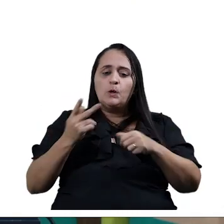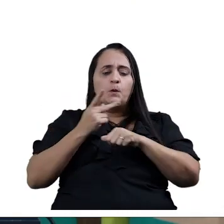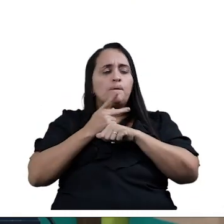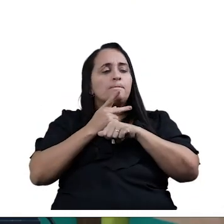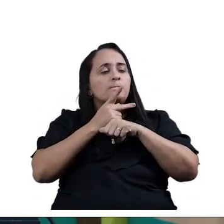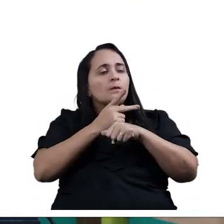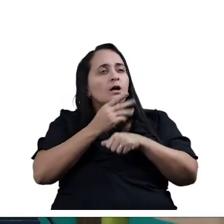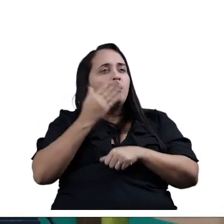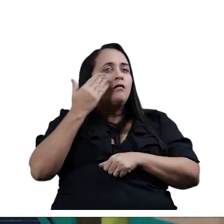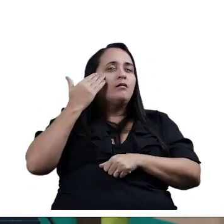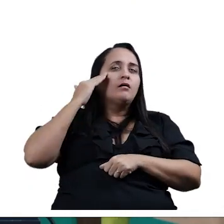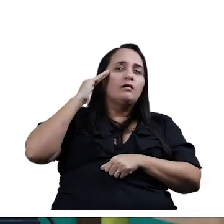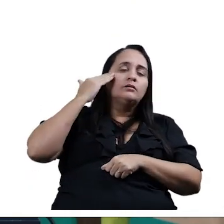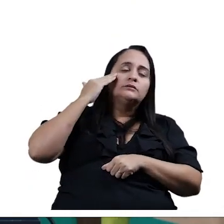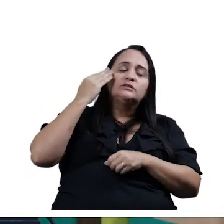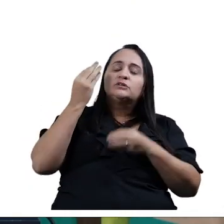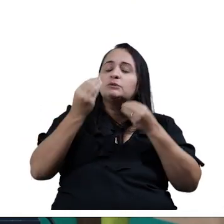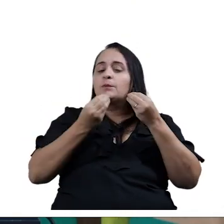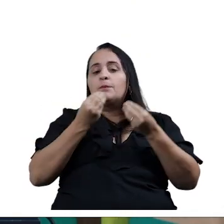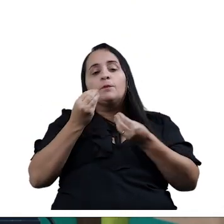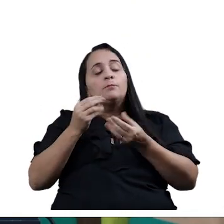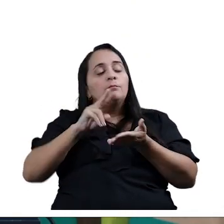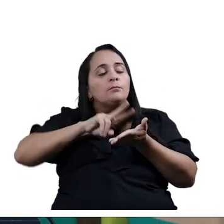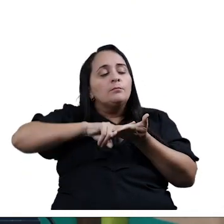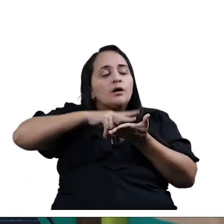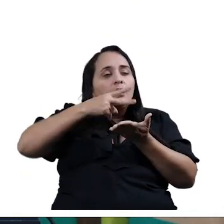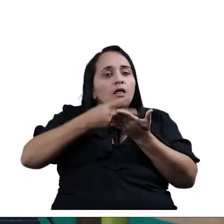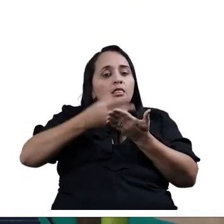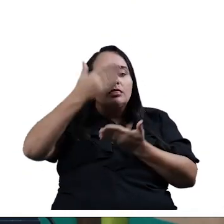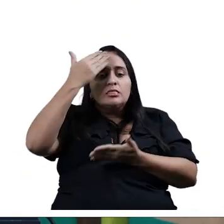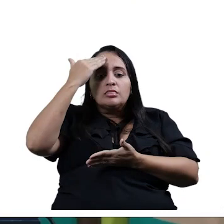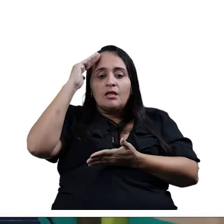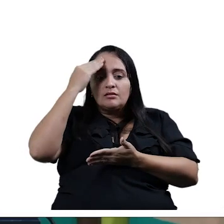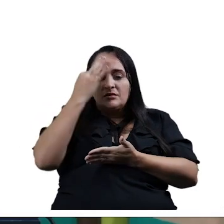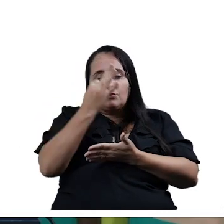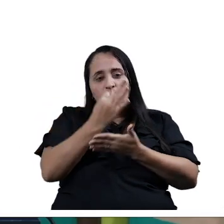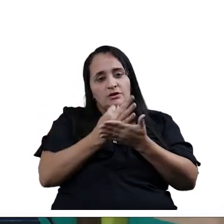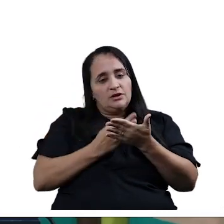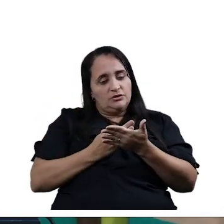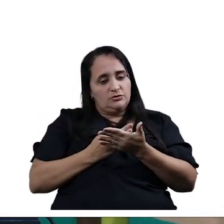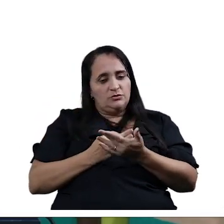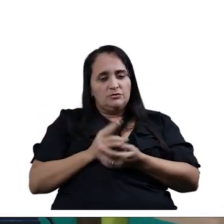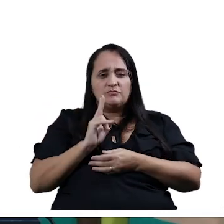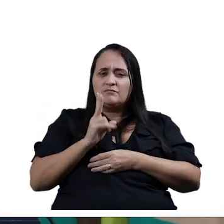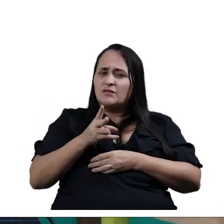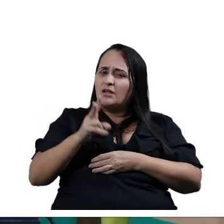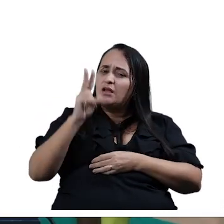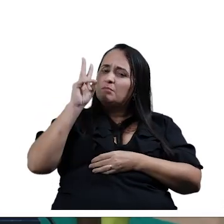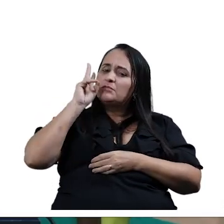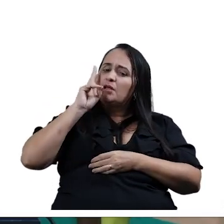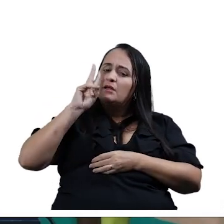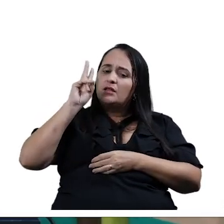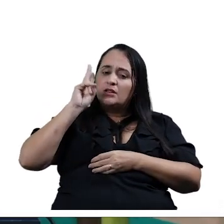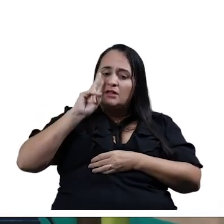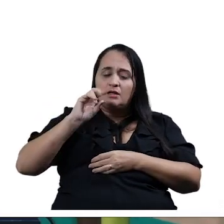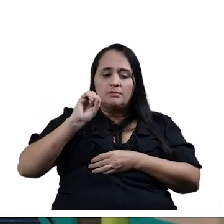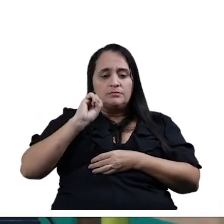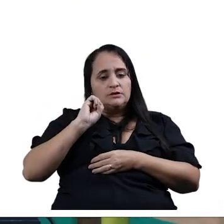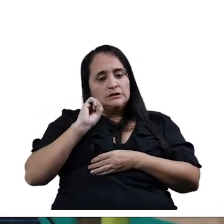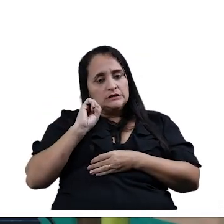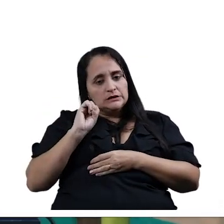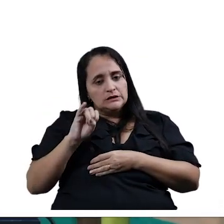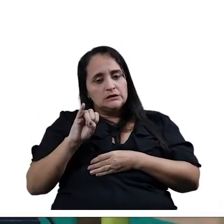busque aí interpretação de texto. E no mais, sempre lembre da tua vivência, né?